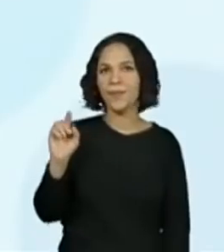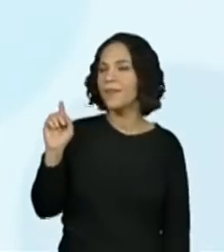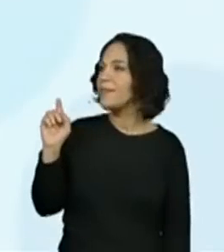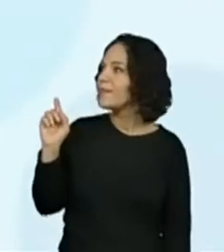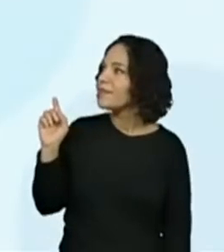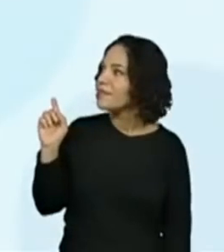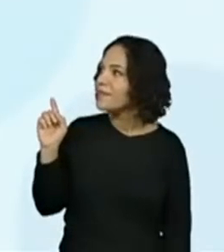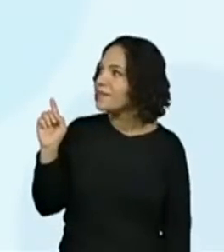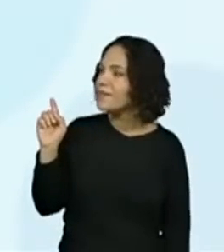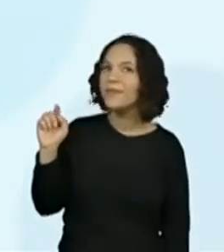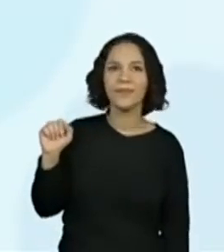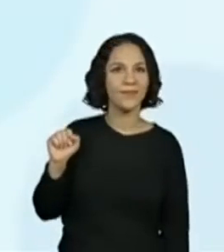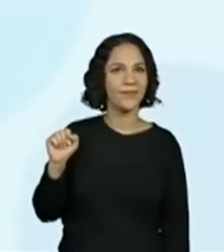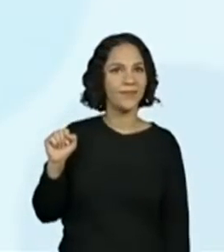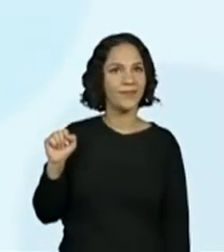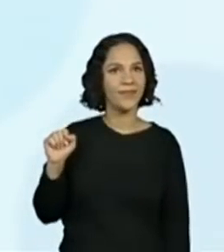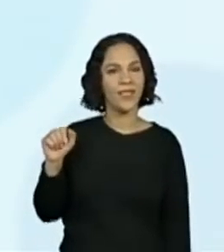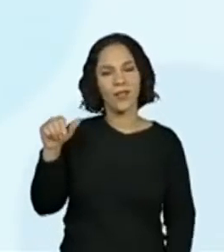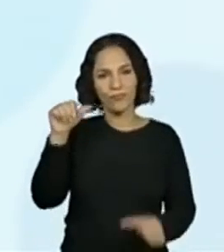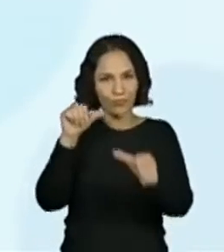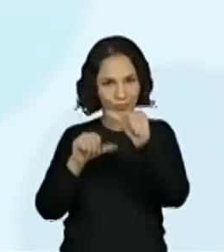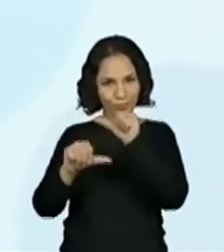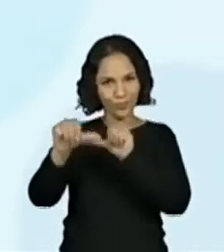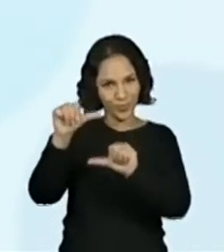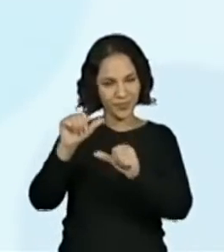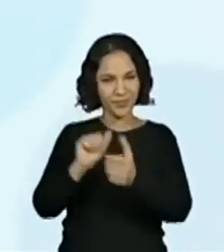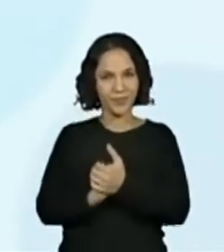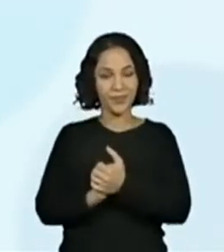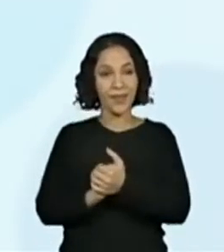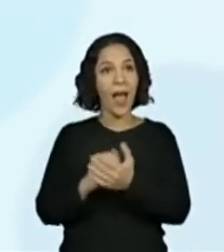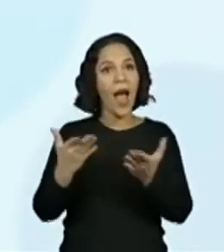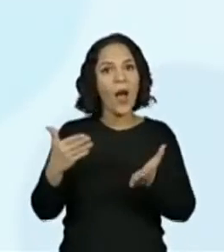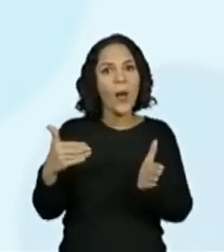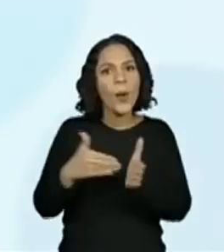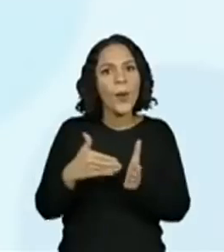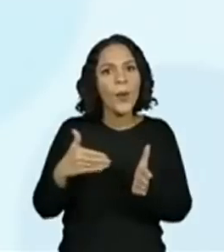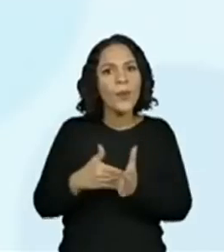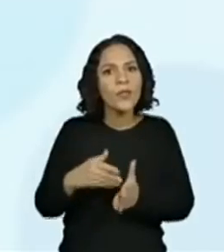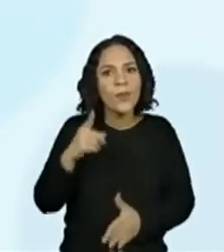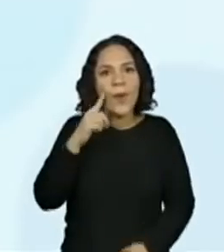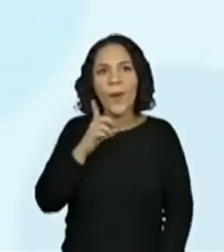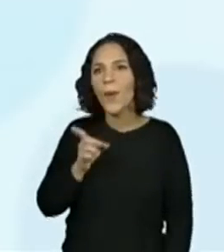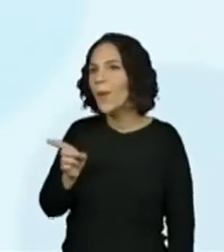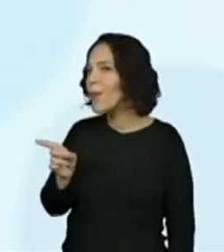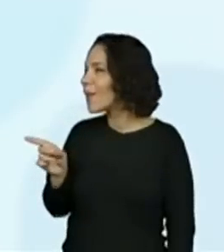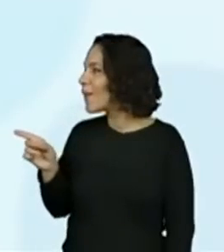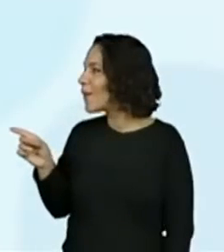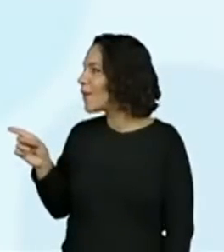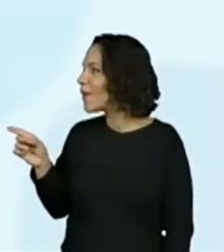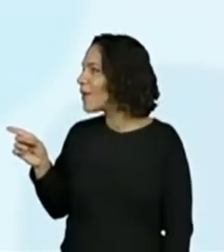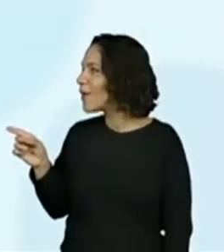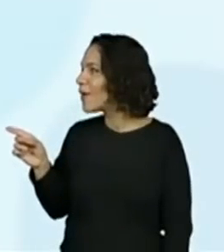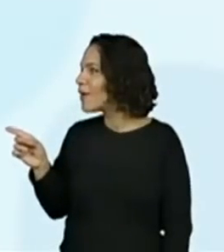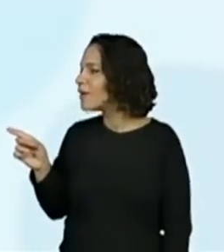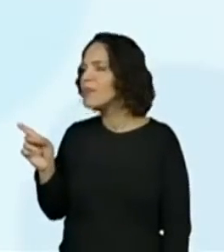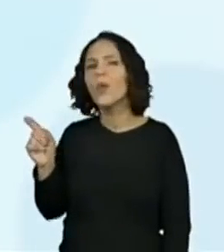Trocamos aqui de lugar, certo? E aí, embaixo, o que nós